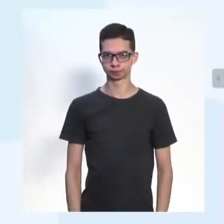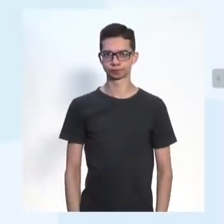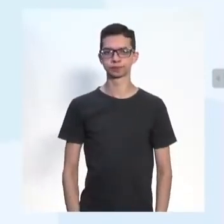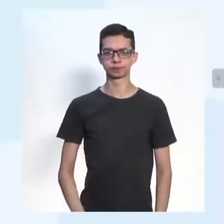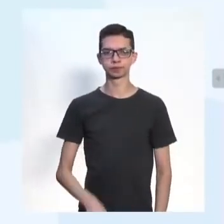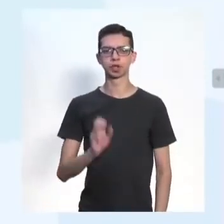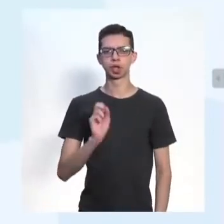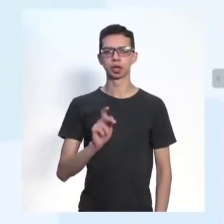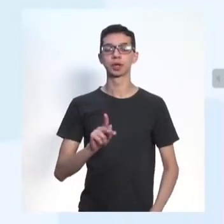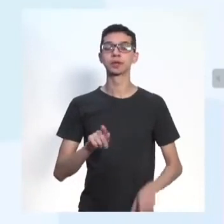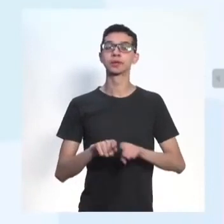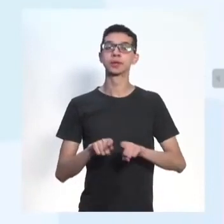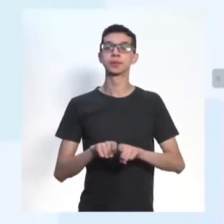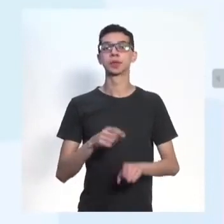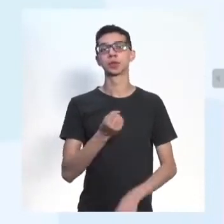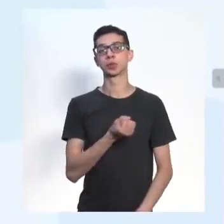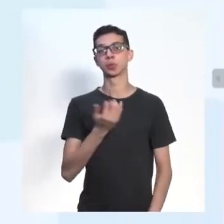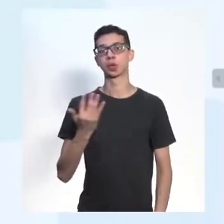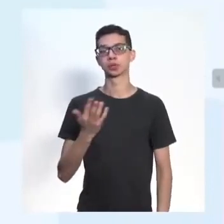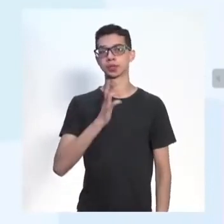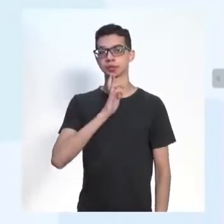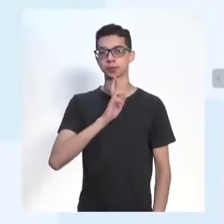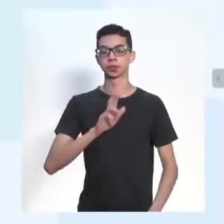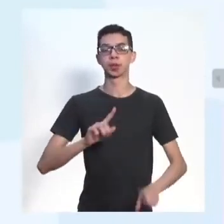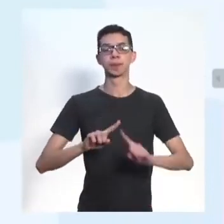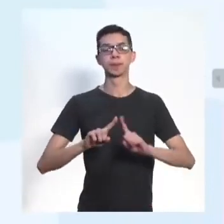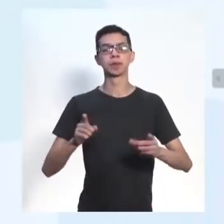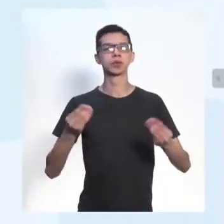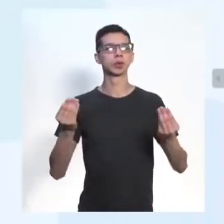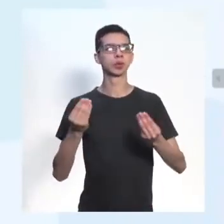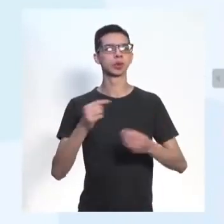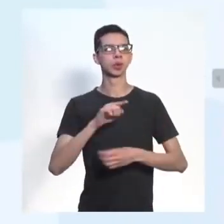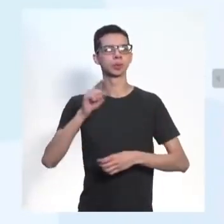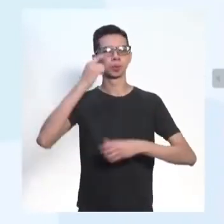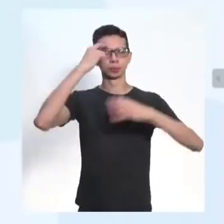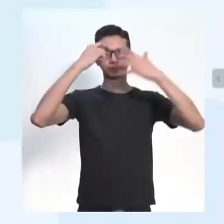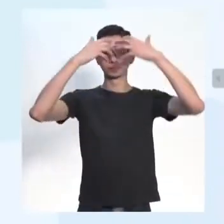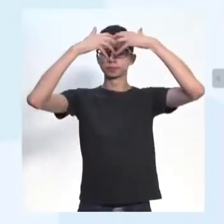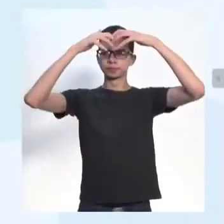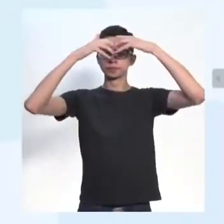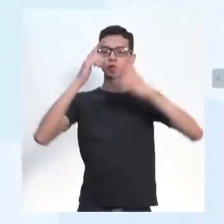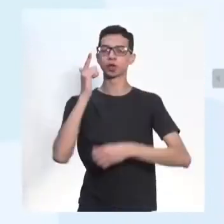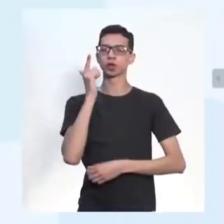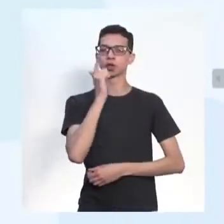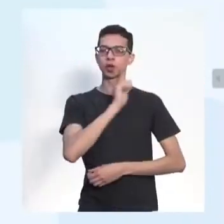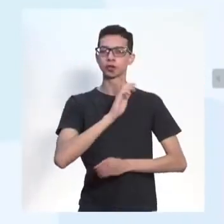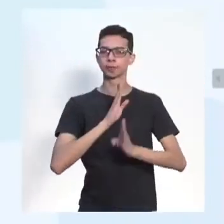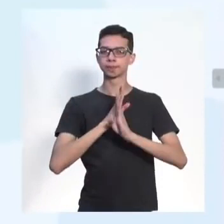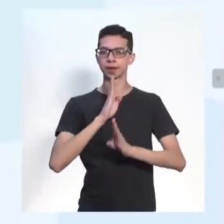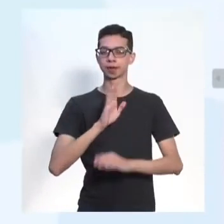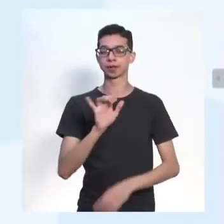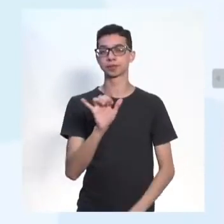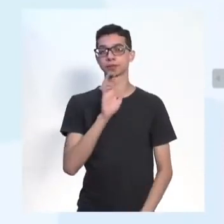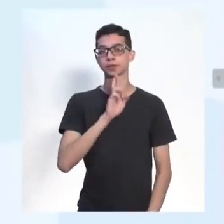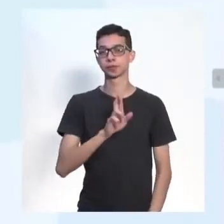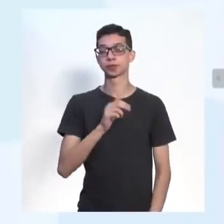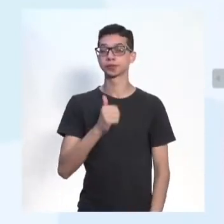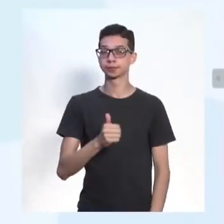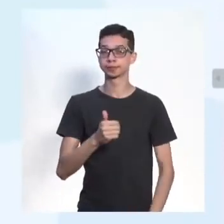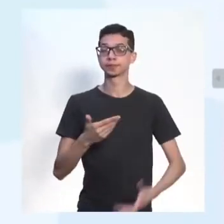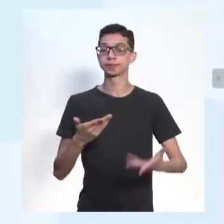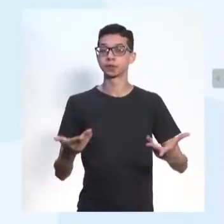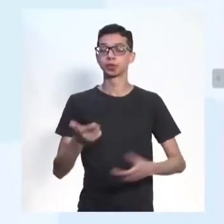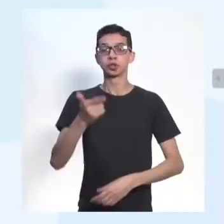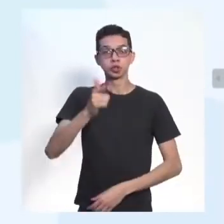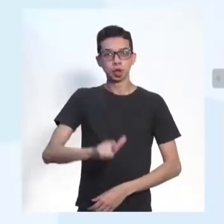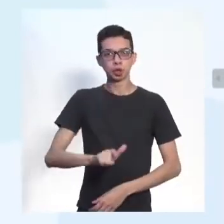Claro, coloquem também o valor da resposta, mas qual que foi a ideia de vocês para vocês chegarem nessa determinada resposta? Então, de